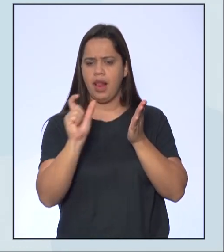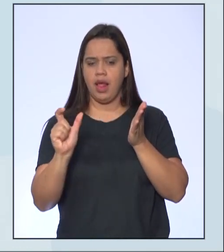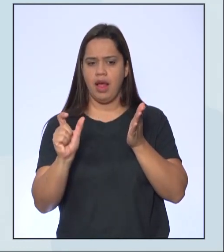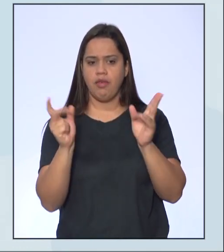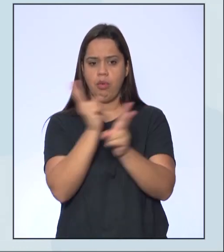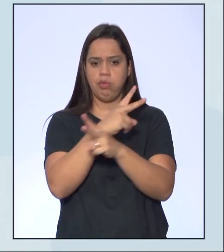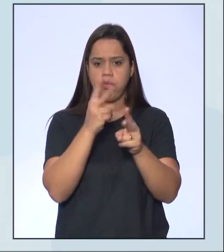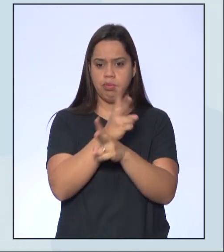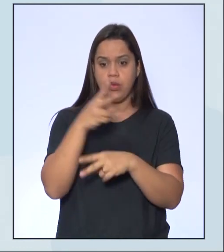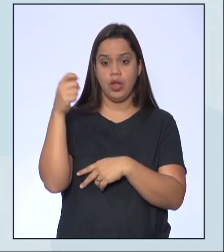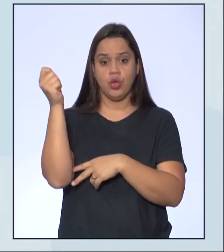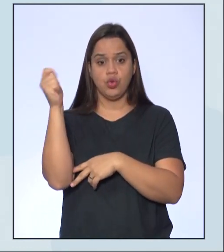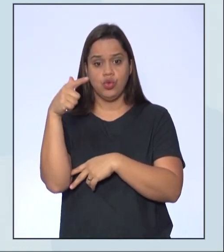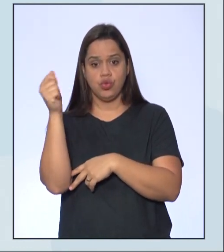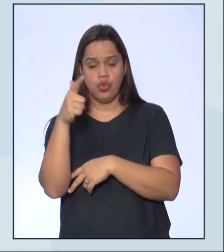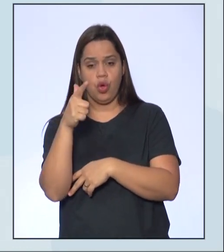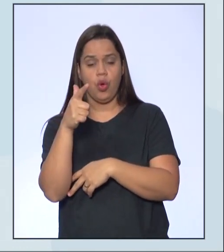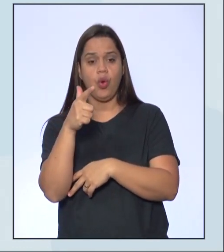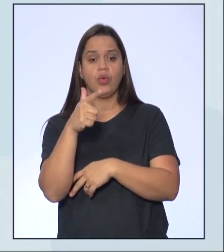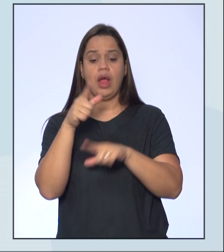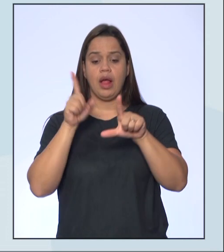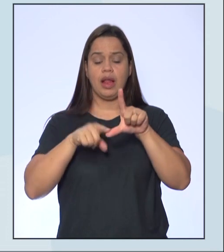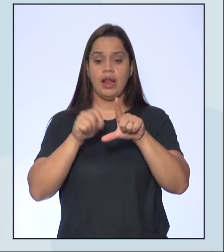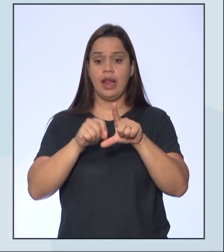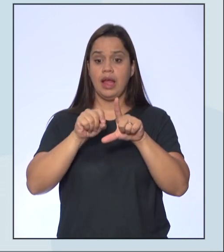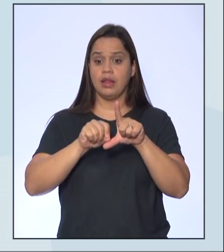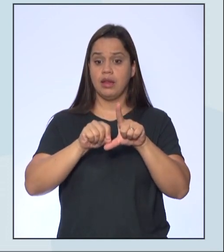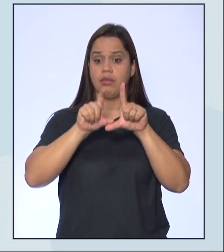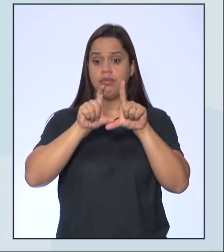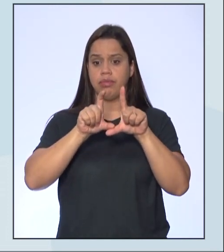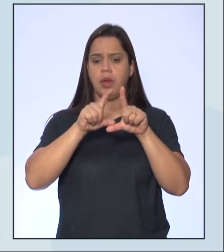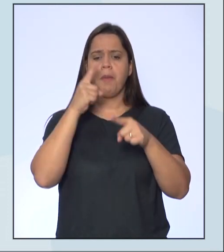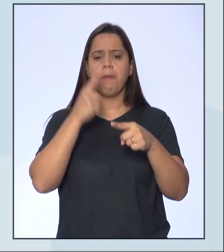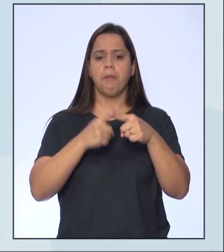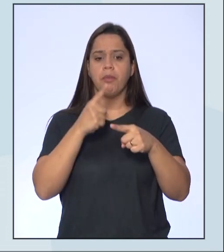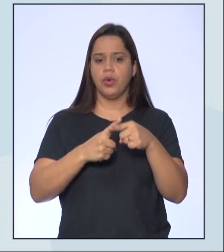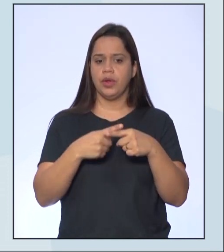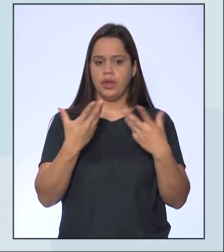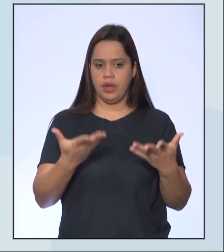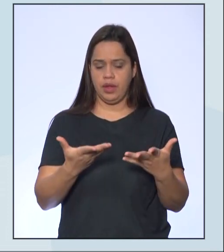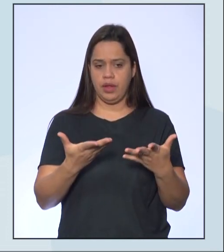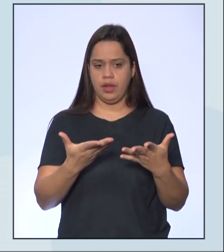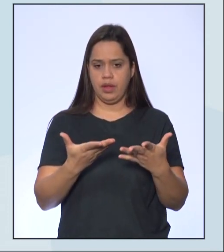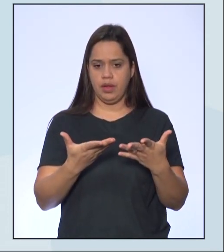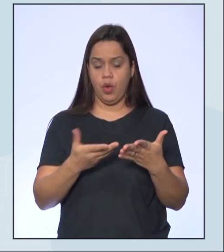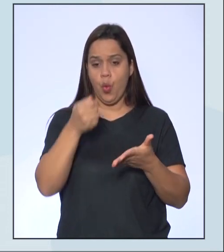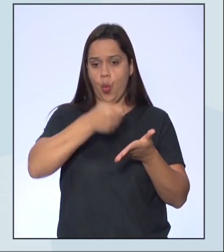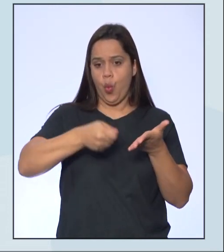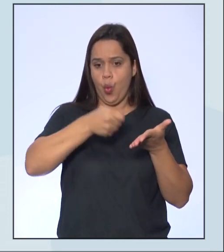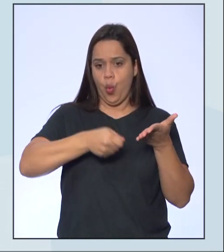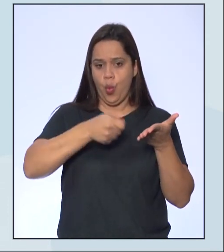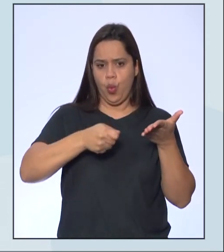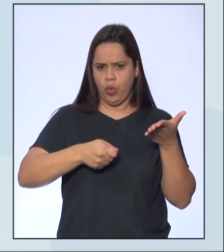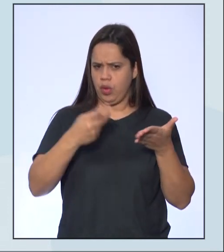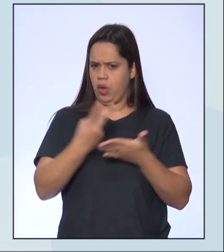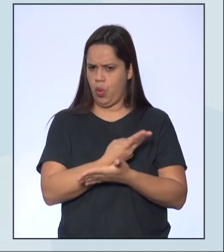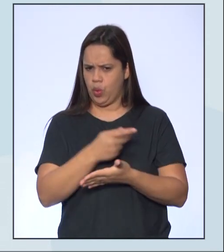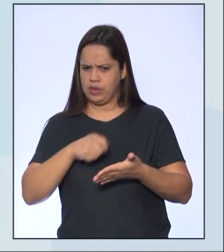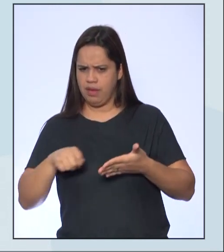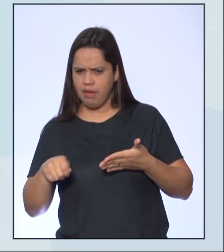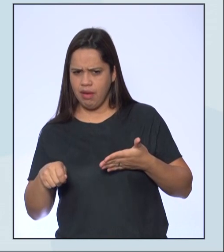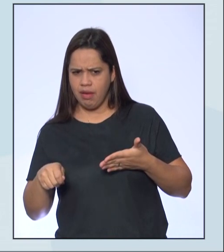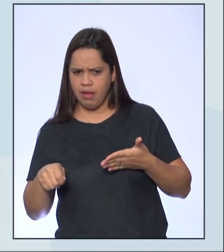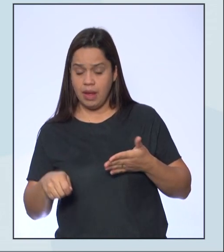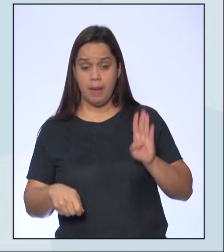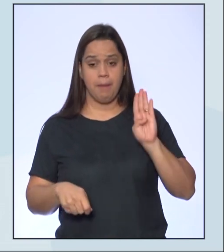estão escritas com letra inicial maiúscula. Por quê? Letra A. O autor errou ao escrevê-las.